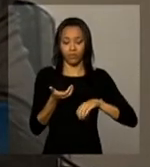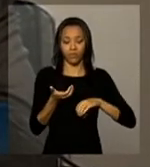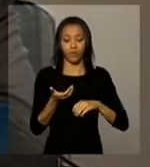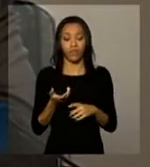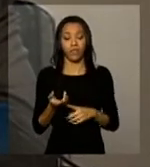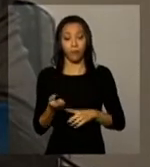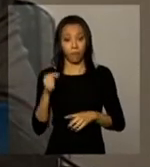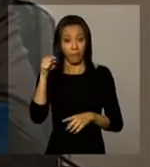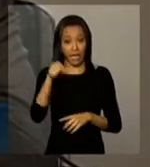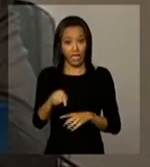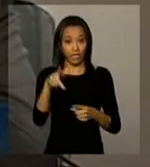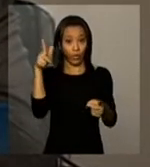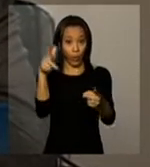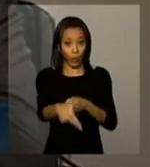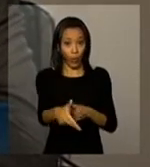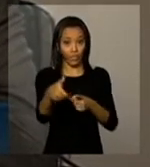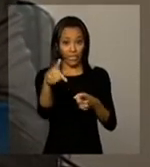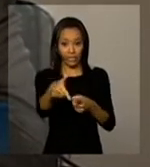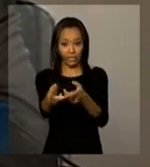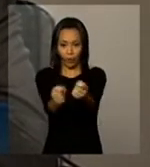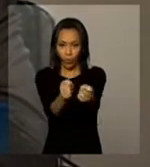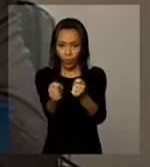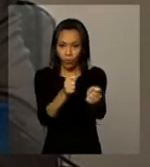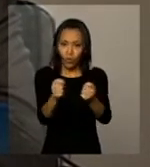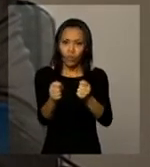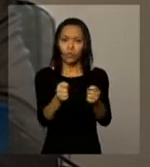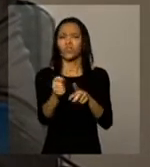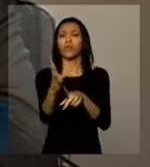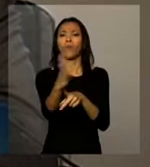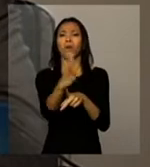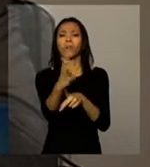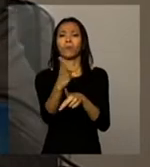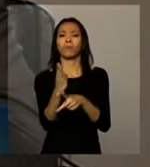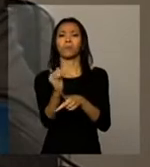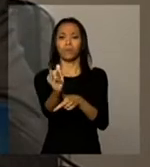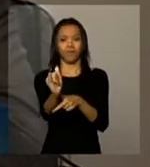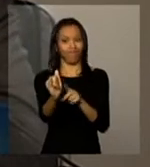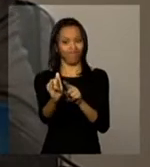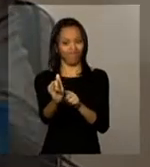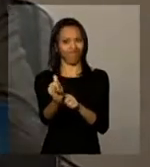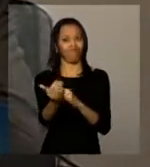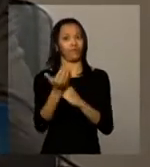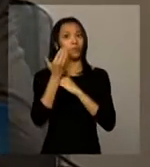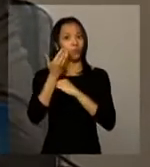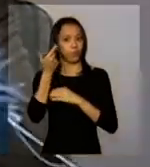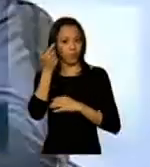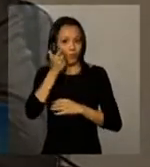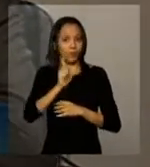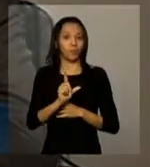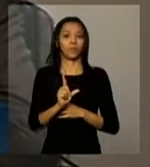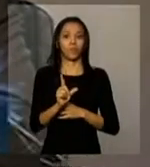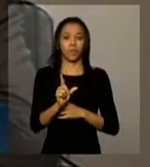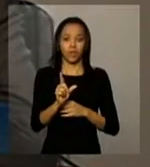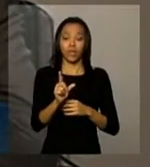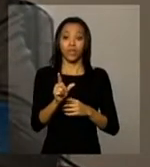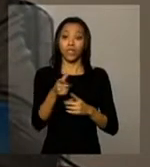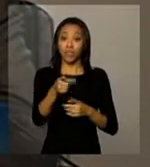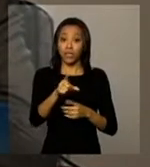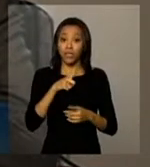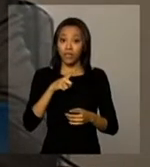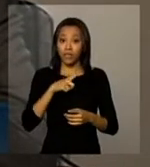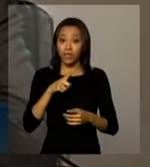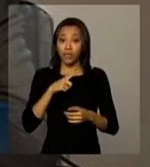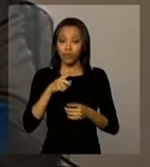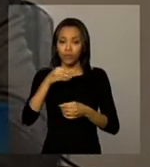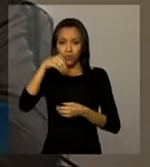Este corte de 44 bilhões nos permite alcançar um resultado primário do governo